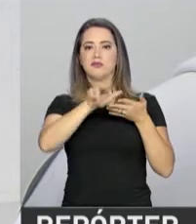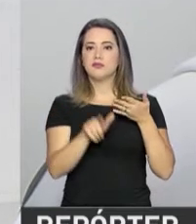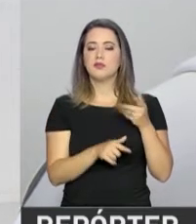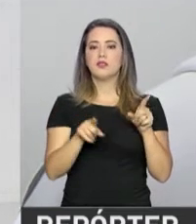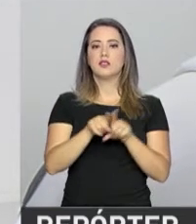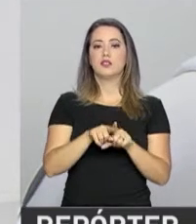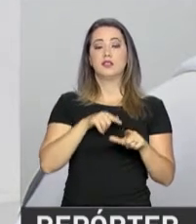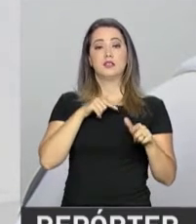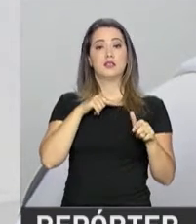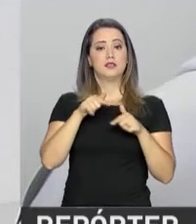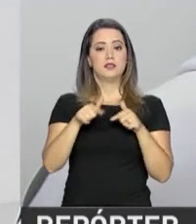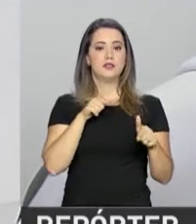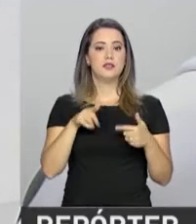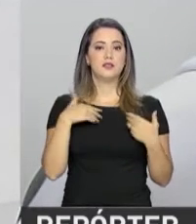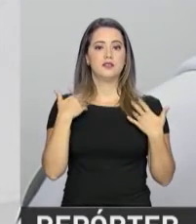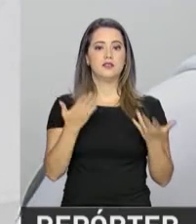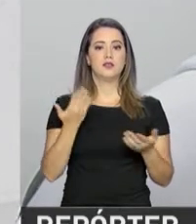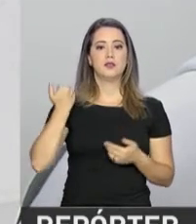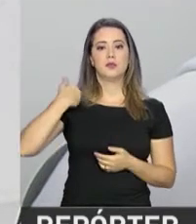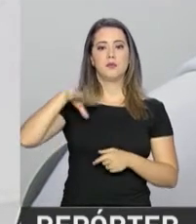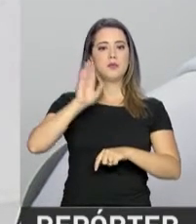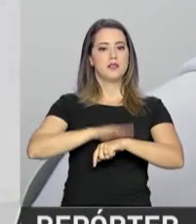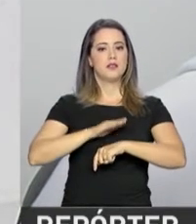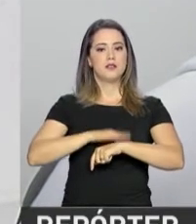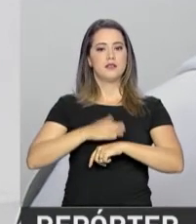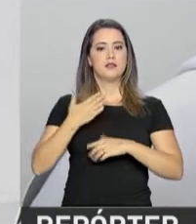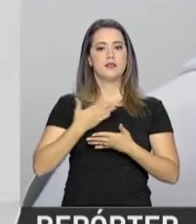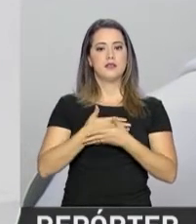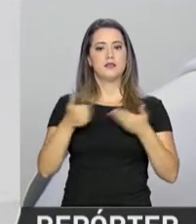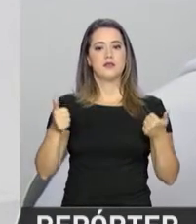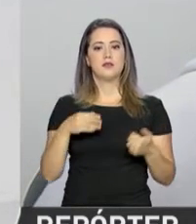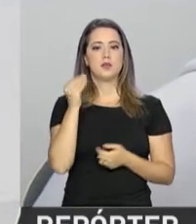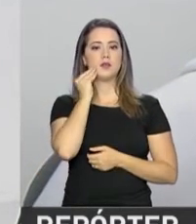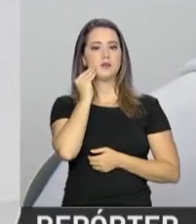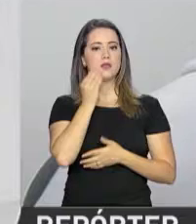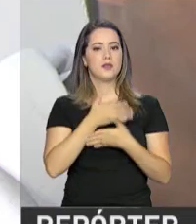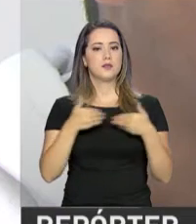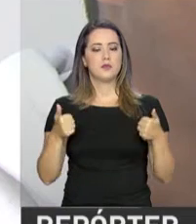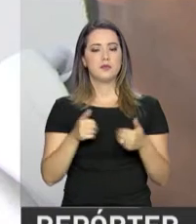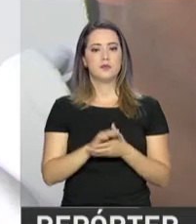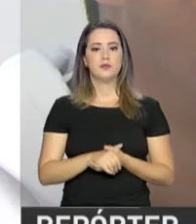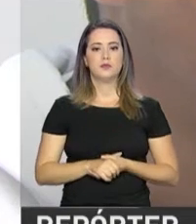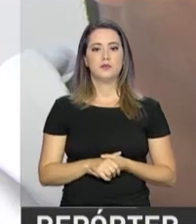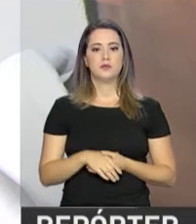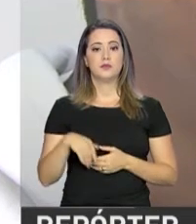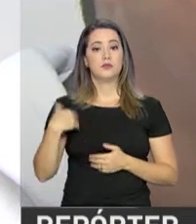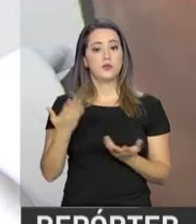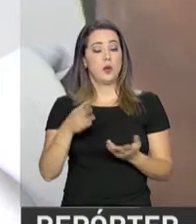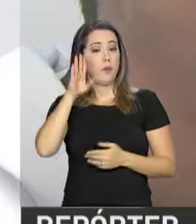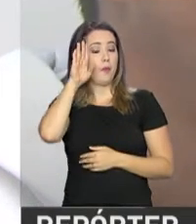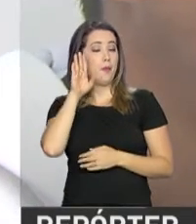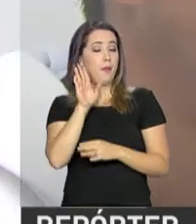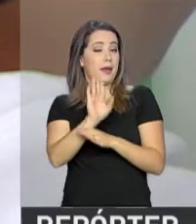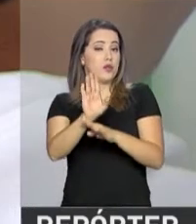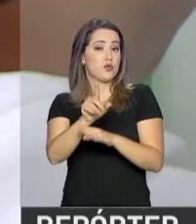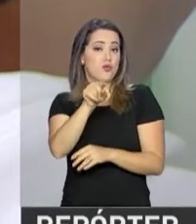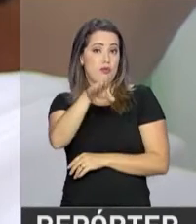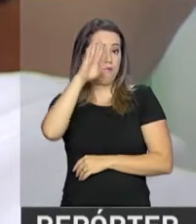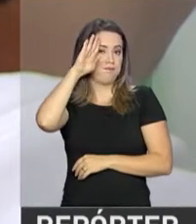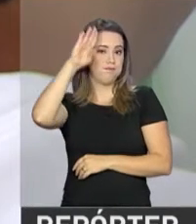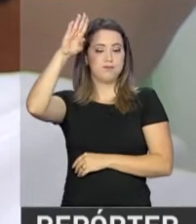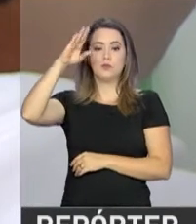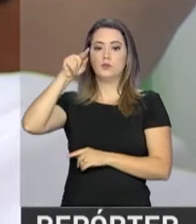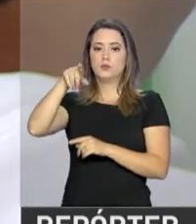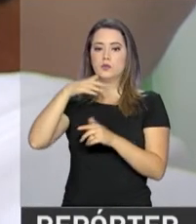hassan quanto mais tempo ficar lá mais experiência também que para ajudar jovens como lucas o alistamento